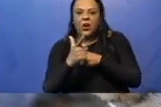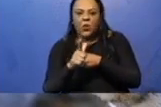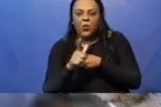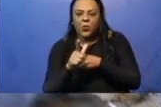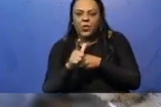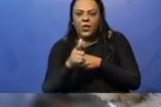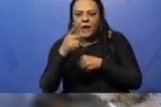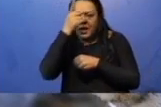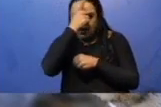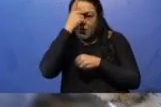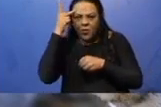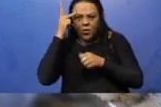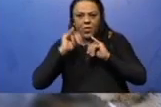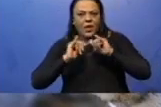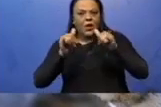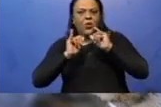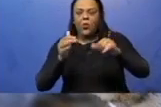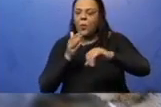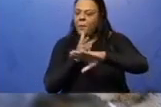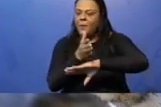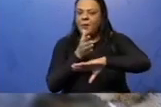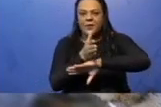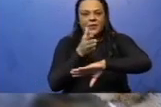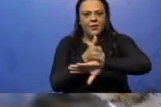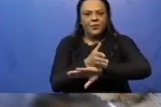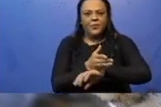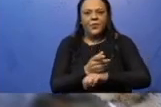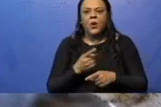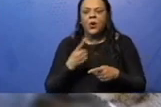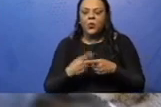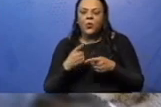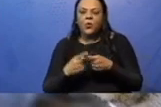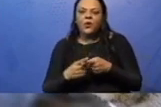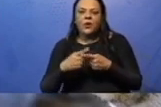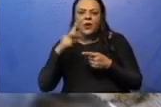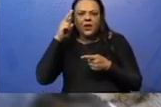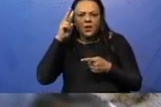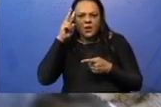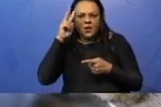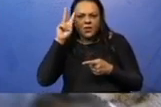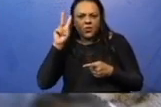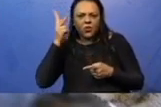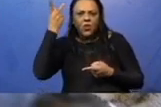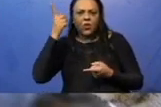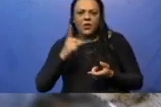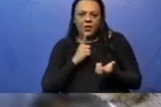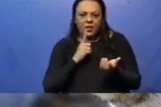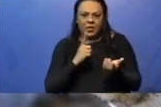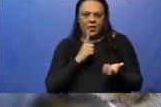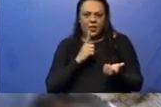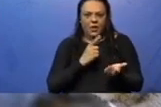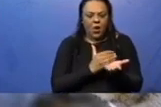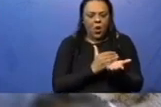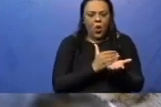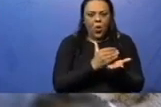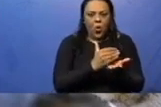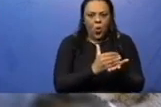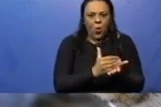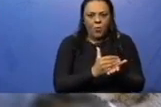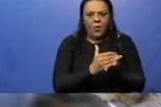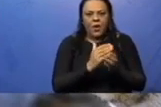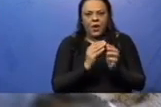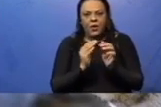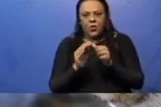participa da história. A história ela tem um começo, um meio e um fim, que respeita a ordem cronológica do